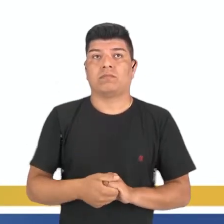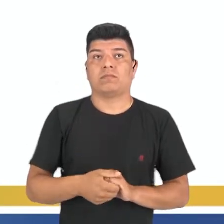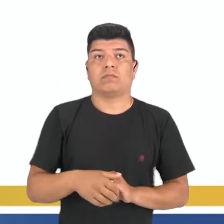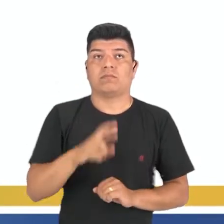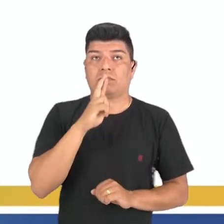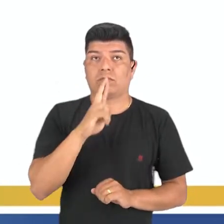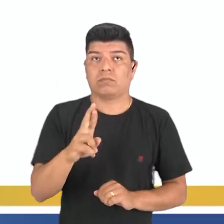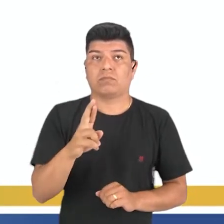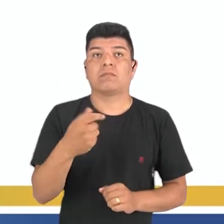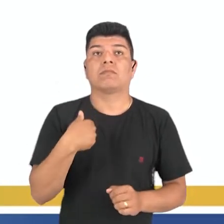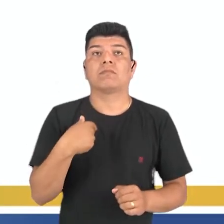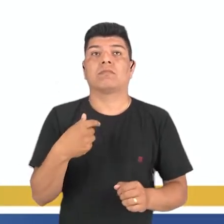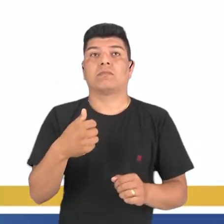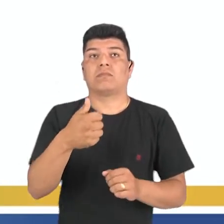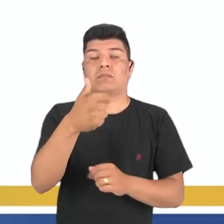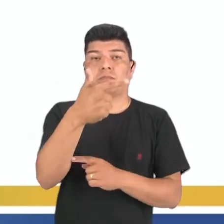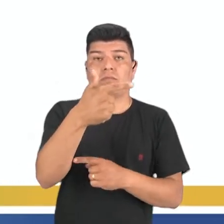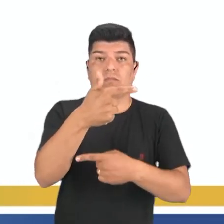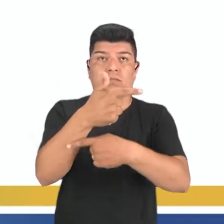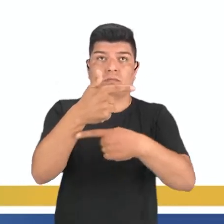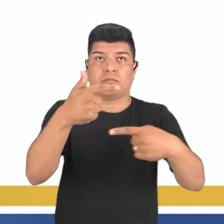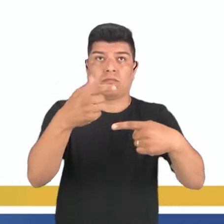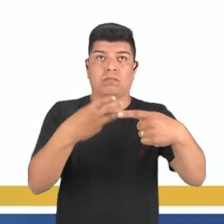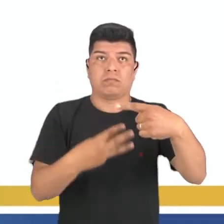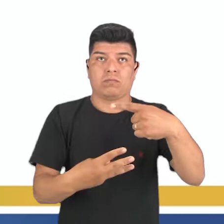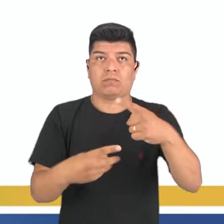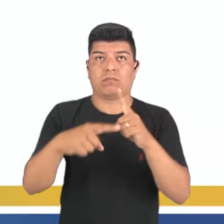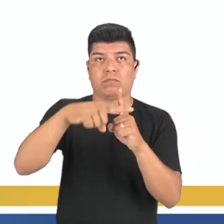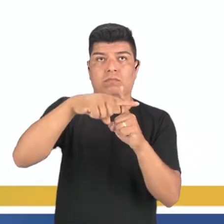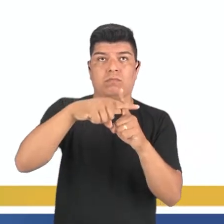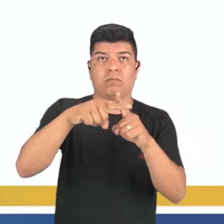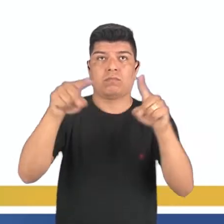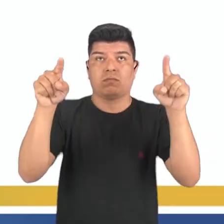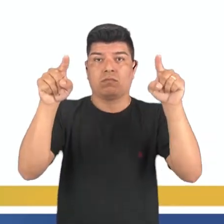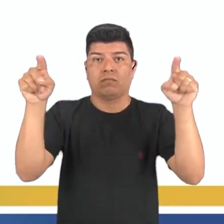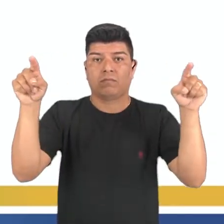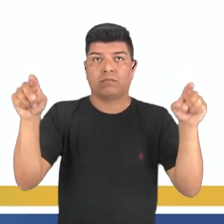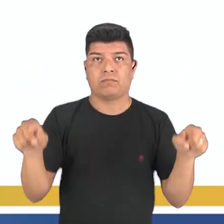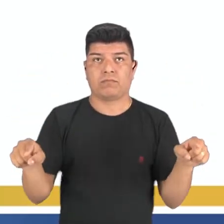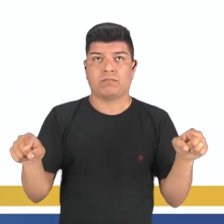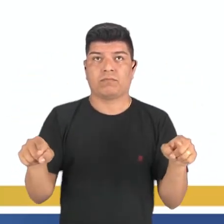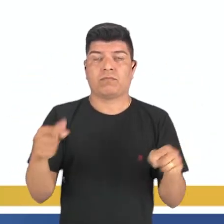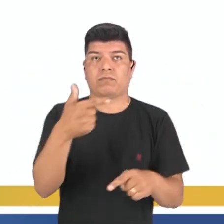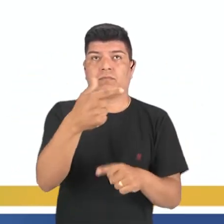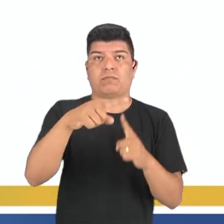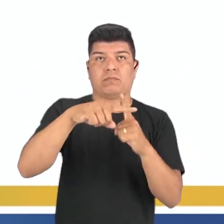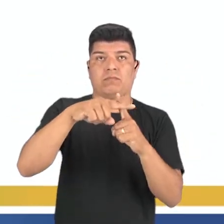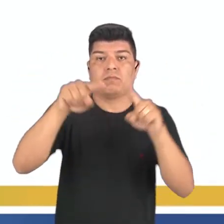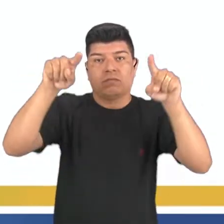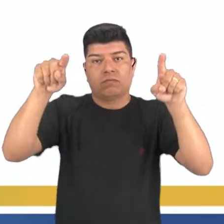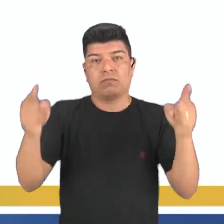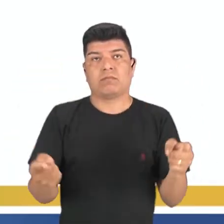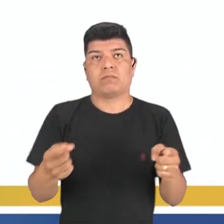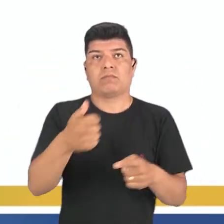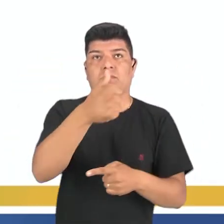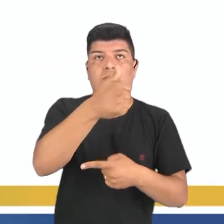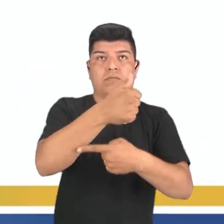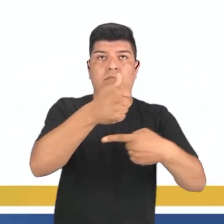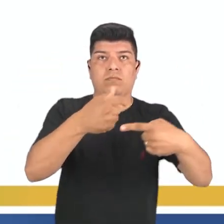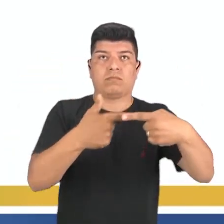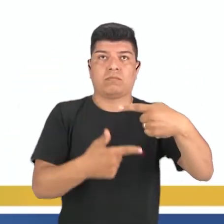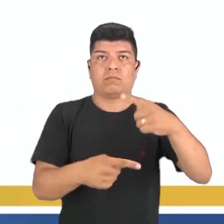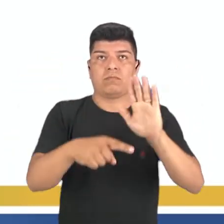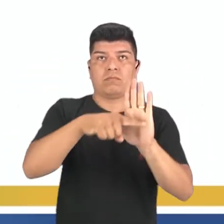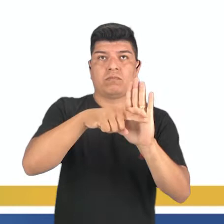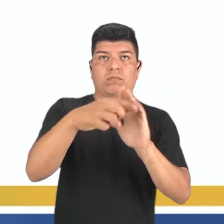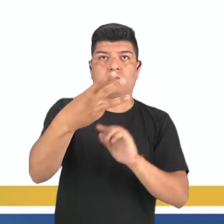Resolva a expressão 2/3 mais, abre colchete, 2 mais, abre parênteses, 1/2